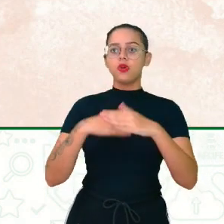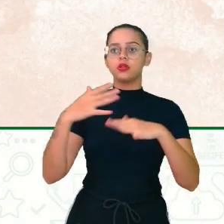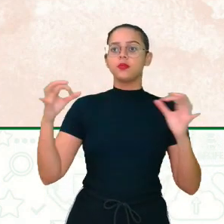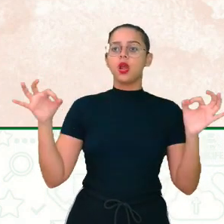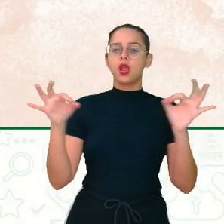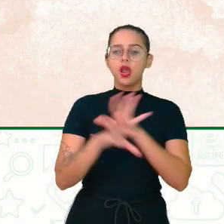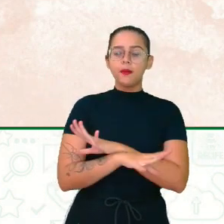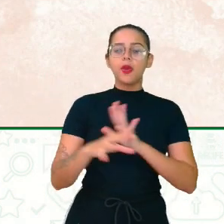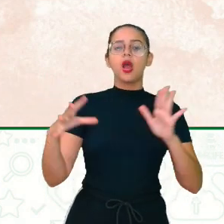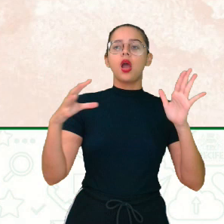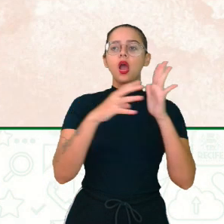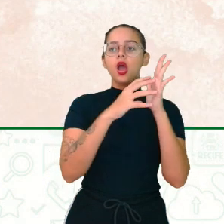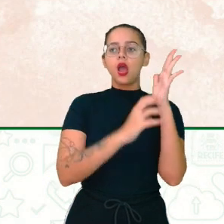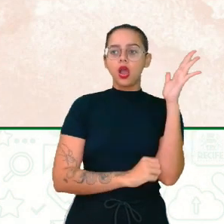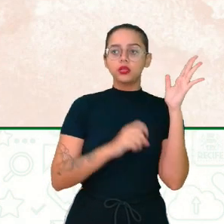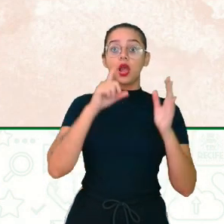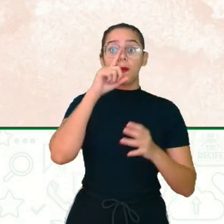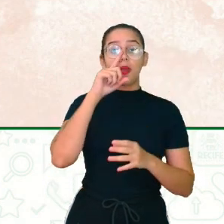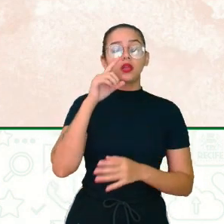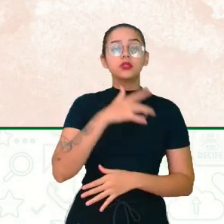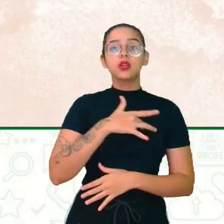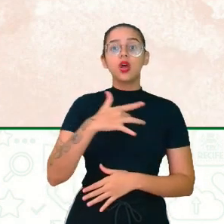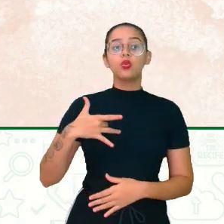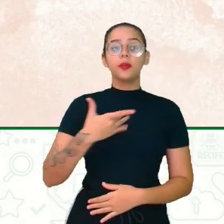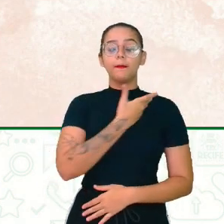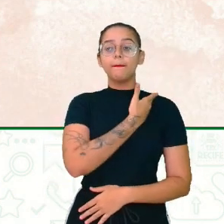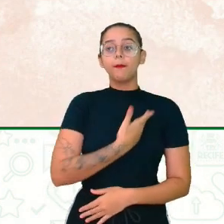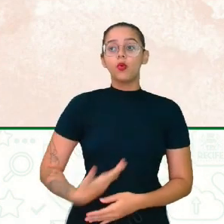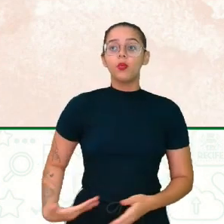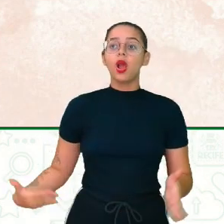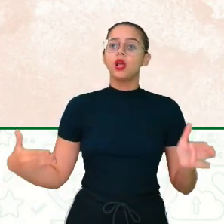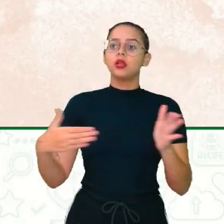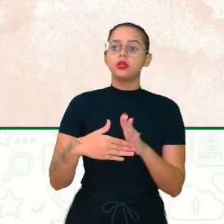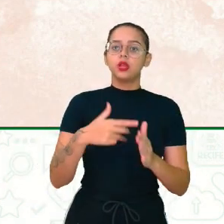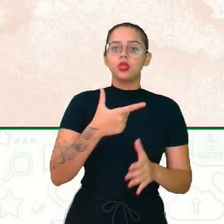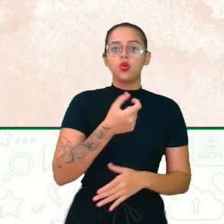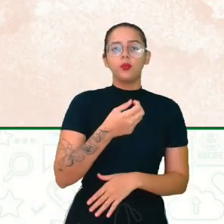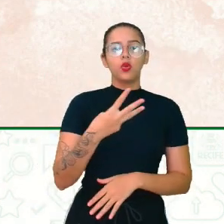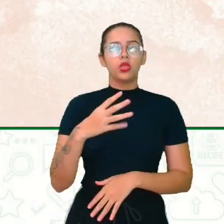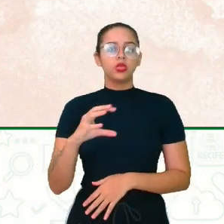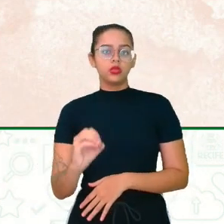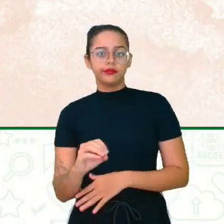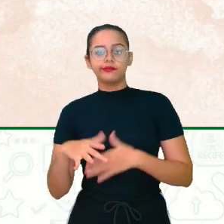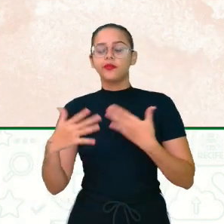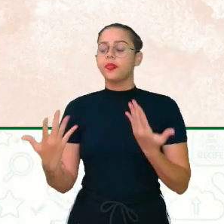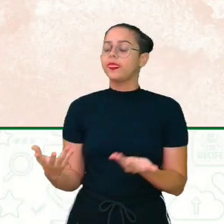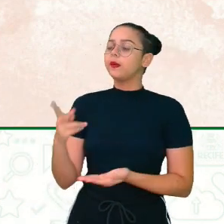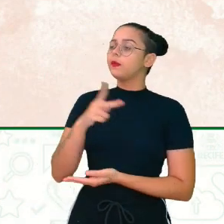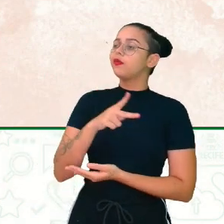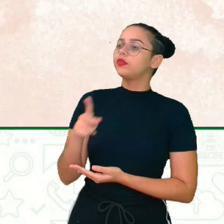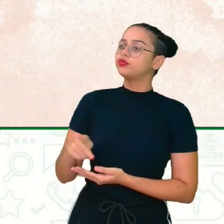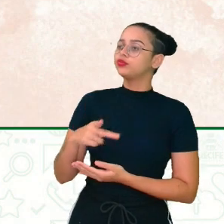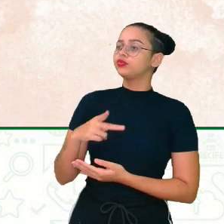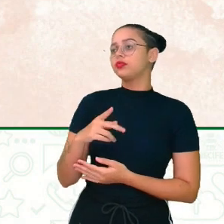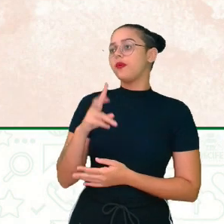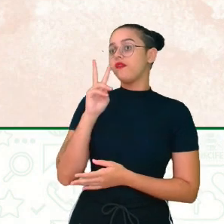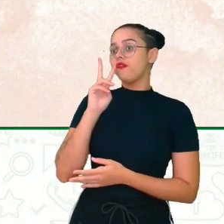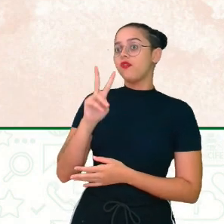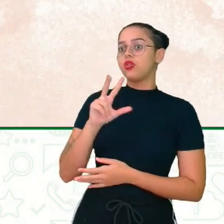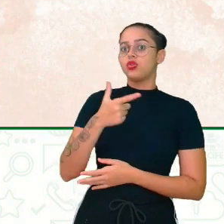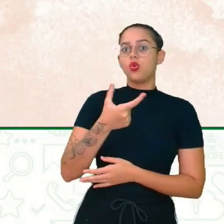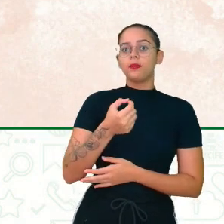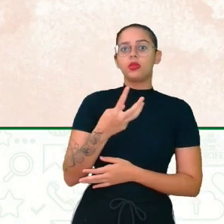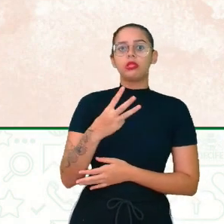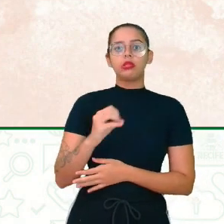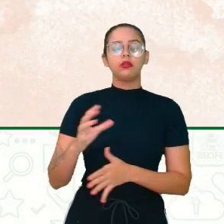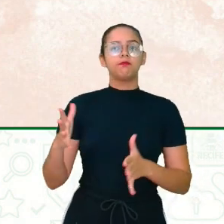AIDS, como ameaça à saúde pública até 2030. Professora, quando a gente vê aí 2030 é